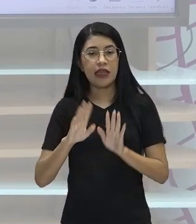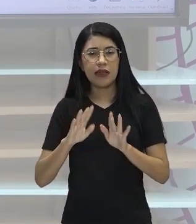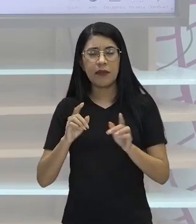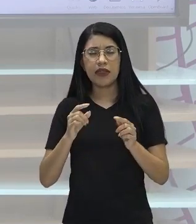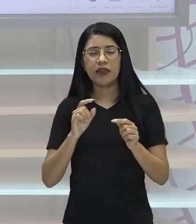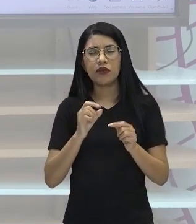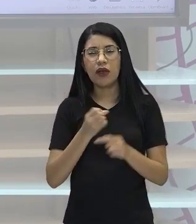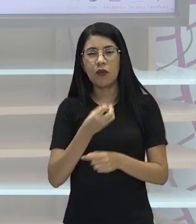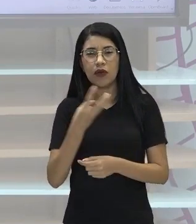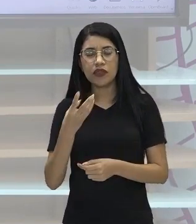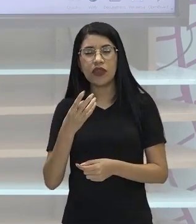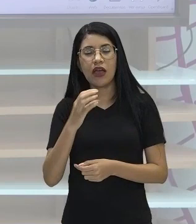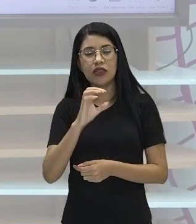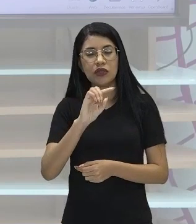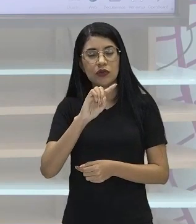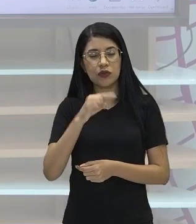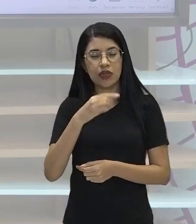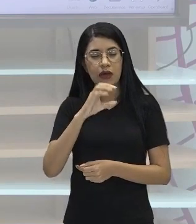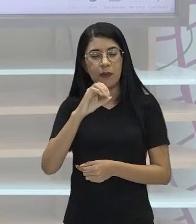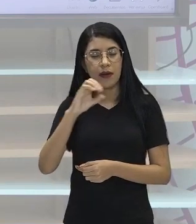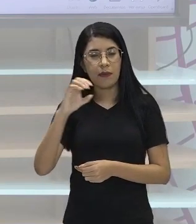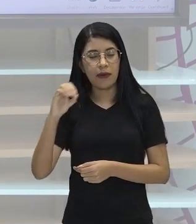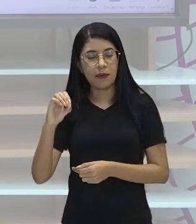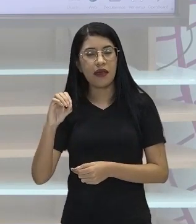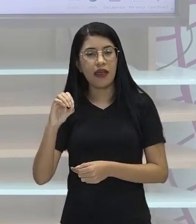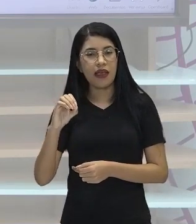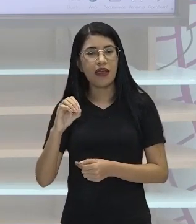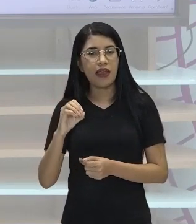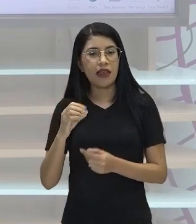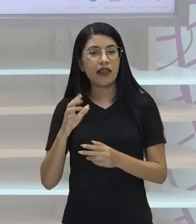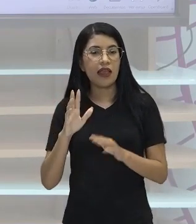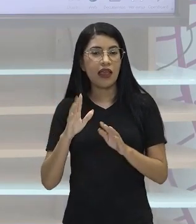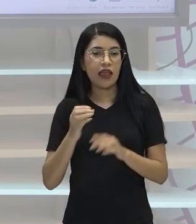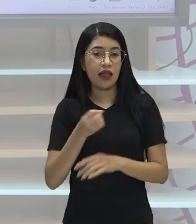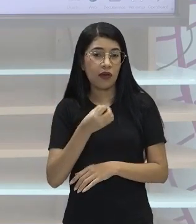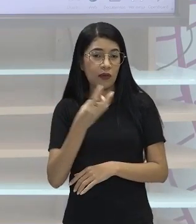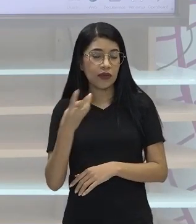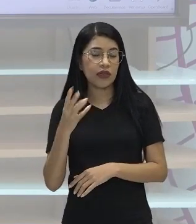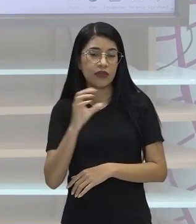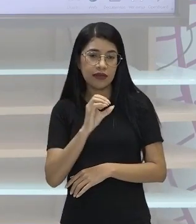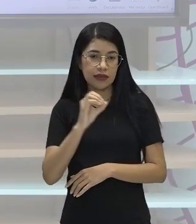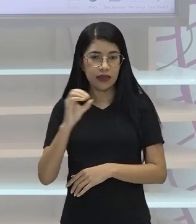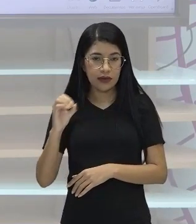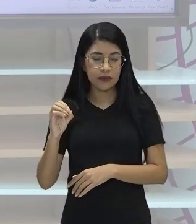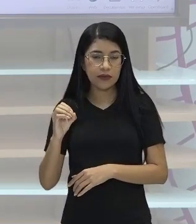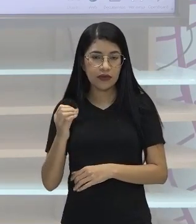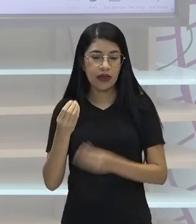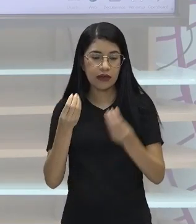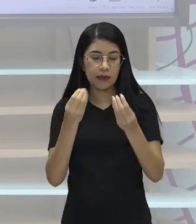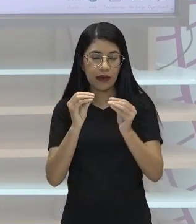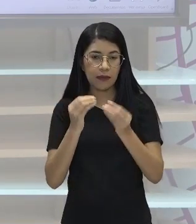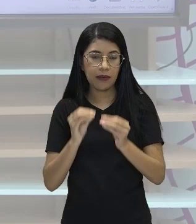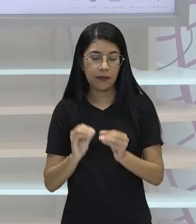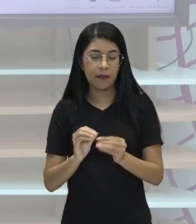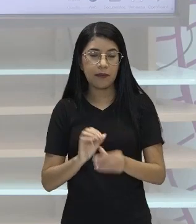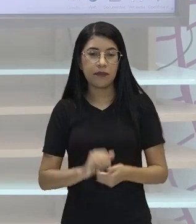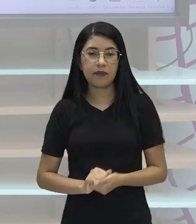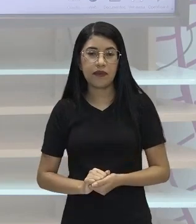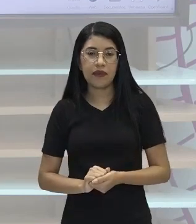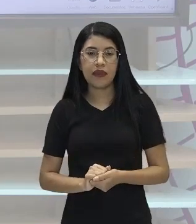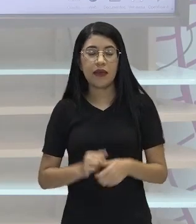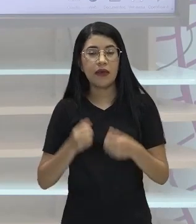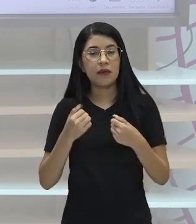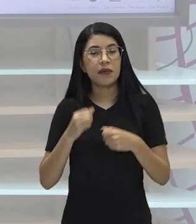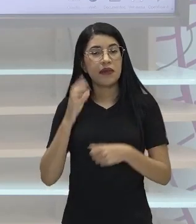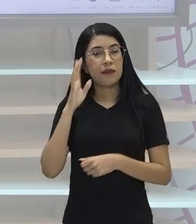corresponderia a 1000. É essa leitura que você tem que fazer. E aí depois você tem essa lógica, né? Pensar qual é o número que é elevado ao quadrado que vai